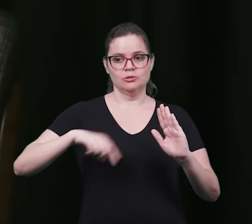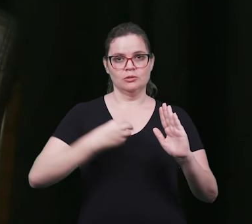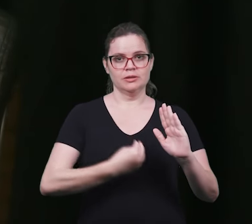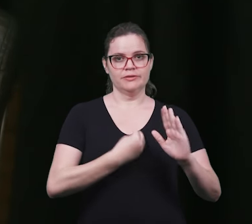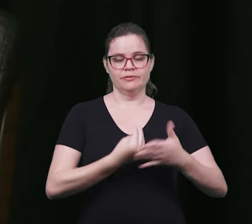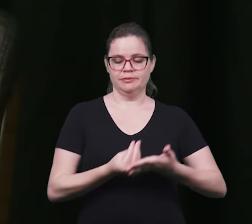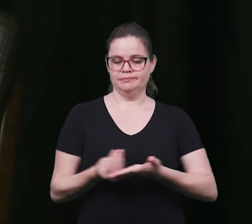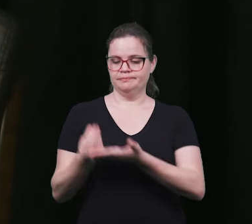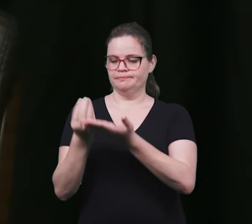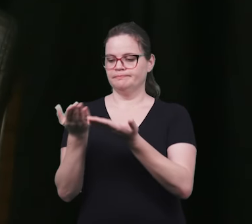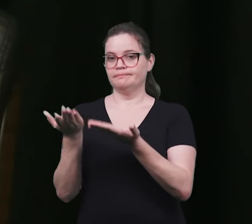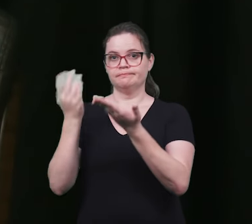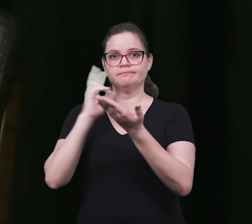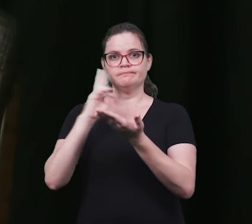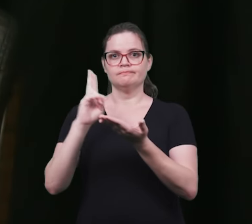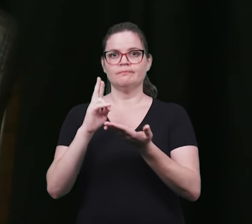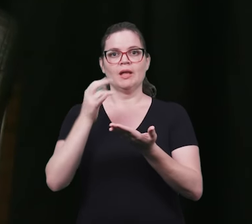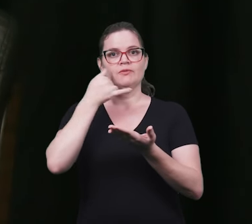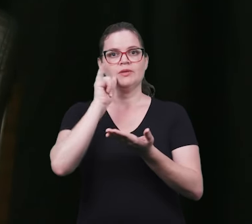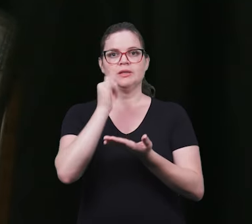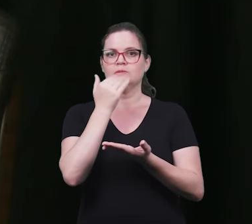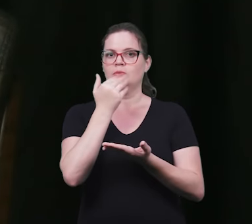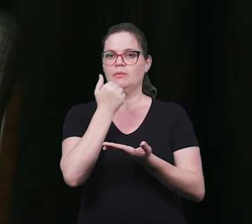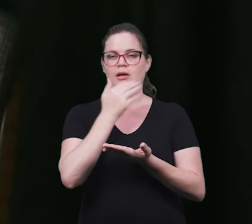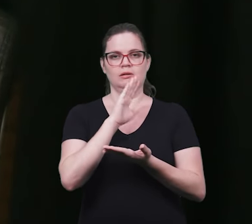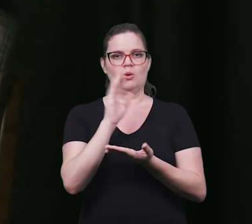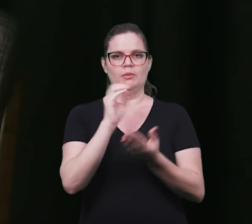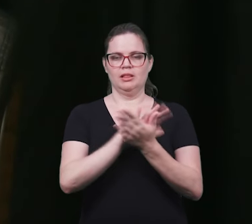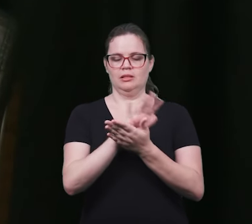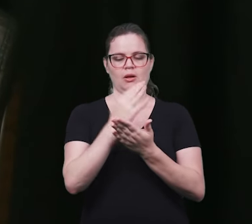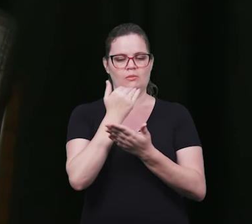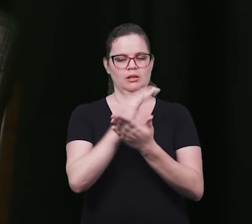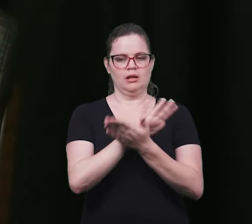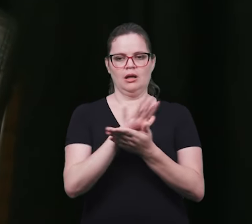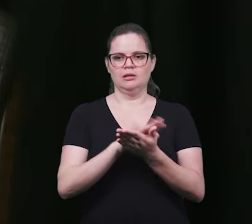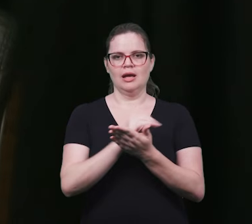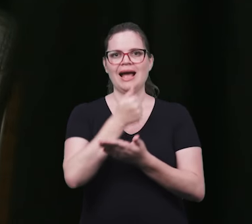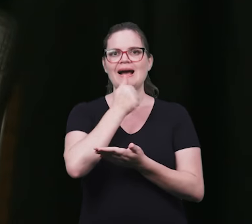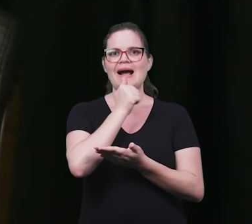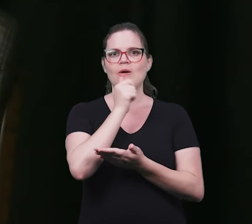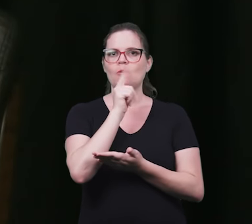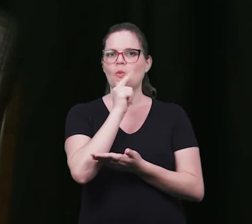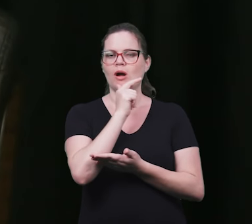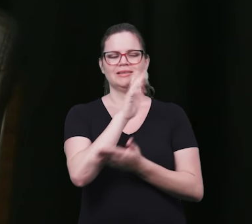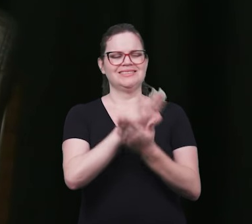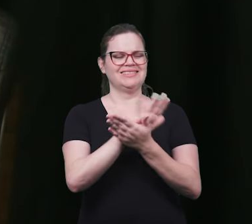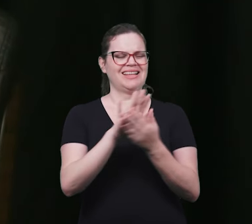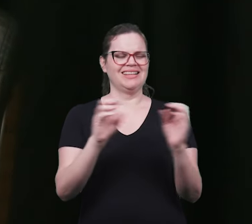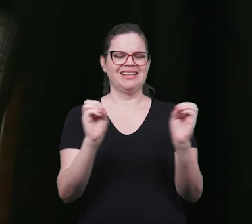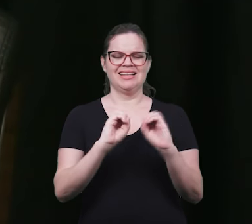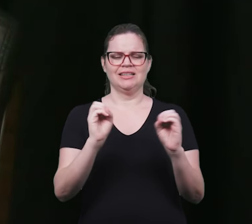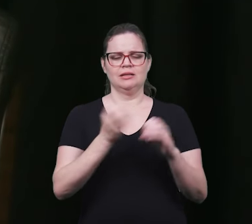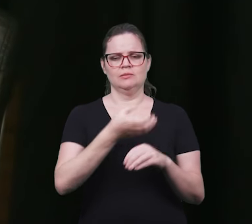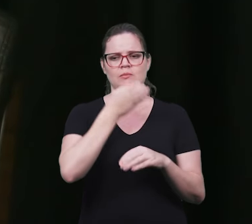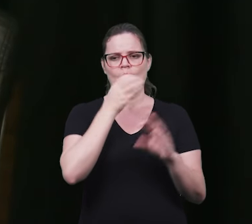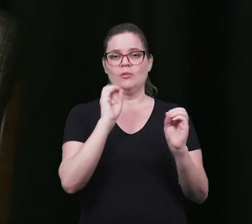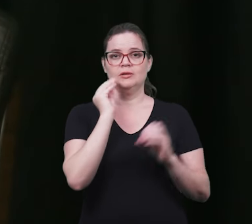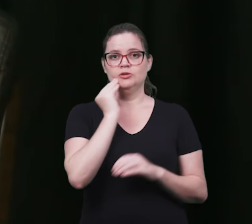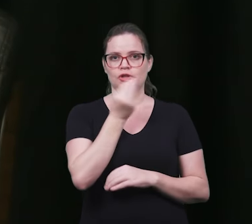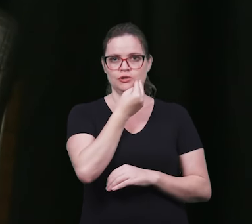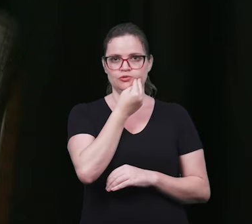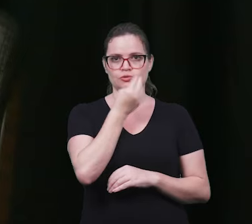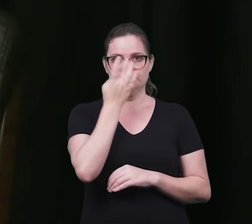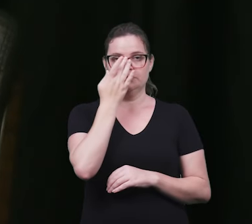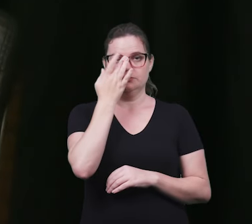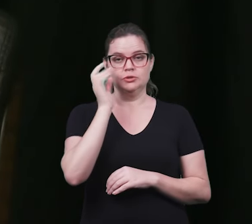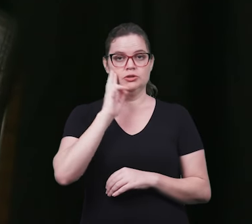nossa vida ao Senhor, sem nos alimentarmos de qualquer tipo de alimento e nem bebemos qualquer tipo de líquido. Esse é o